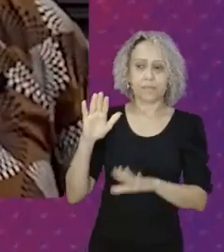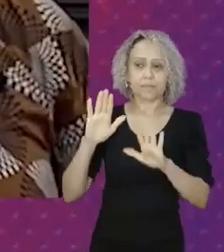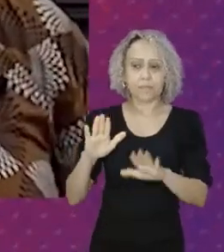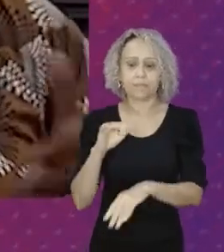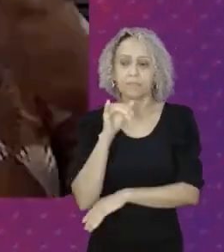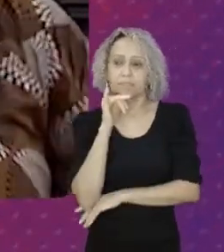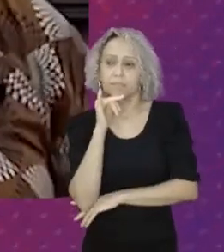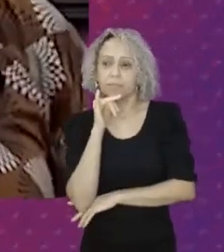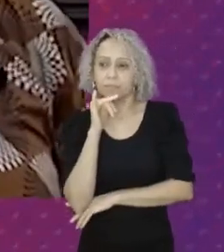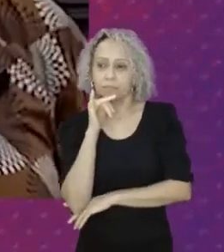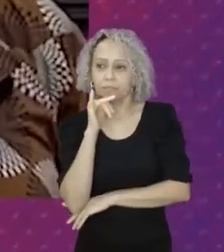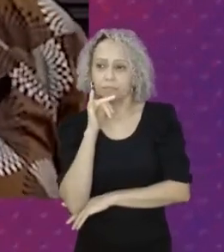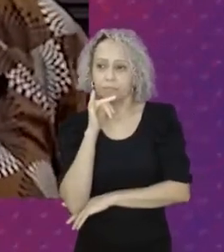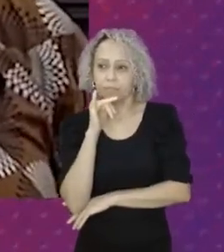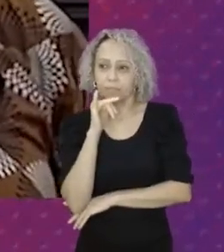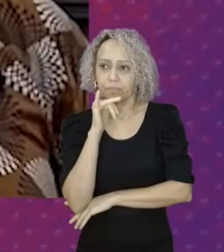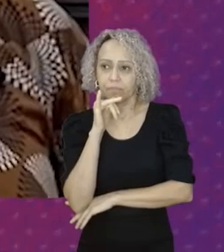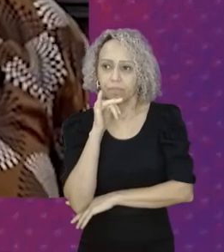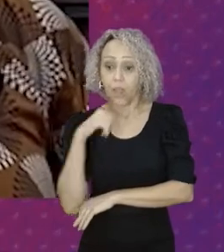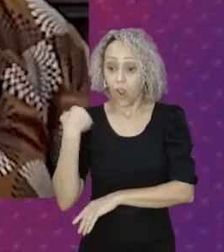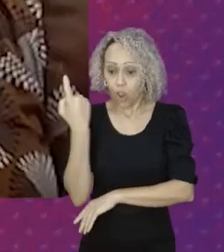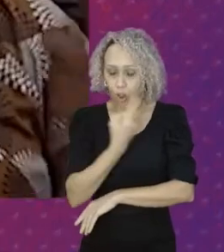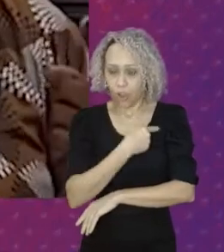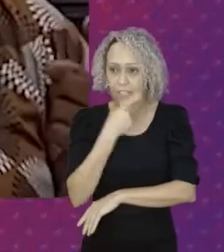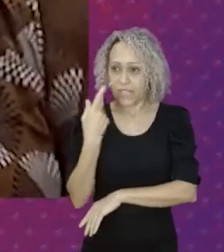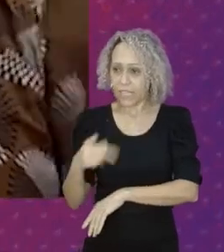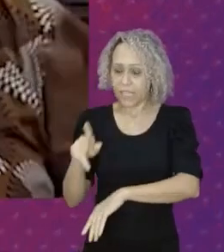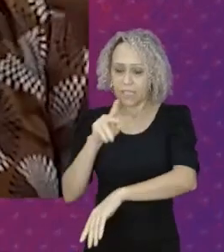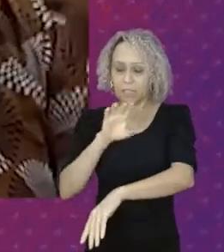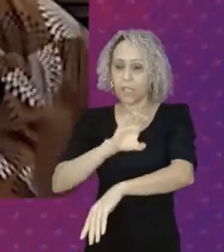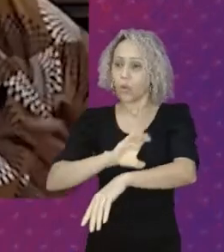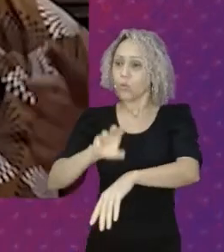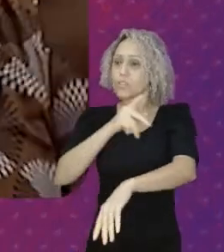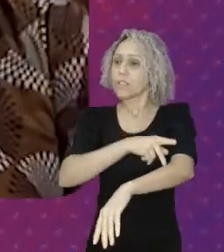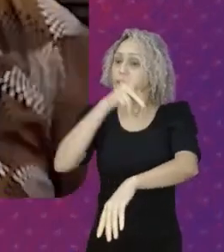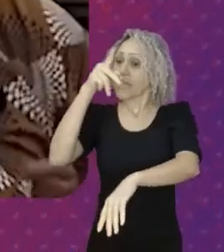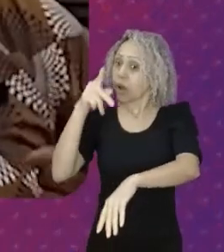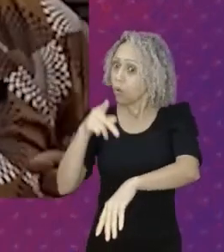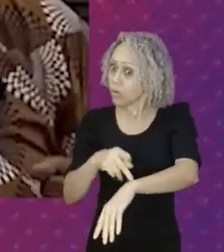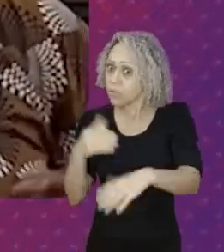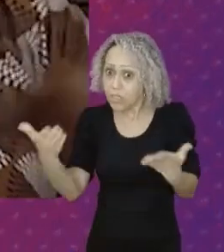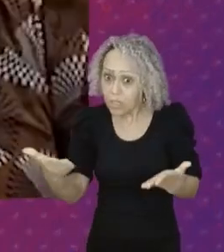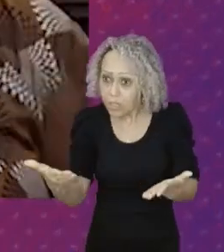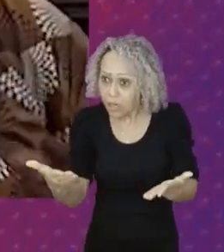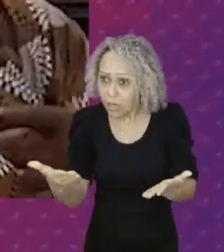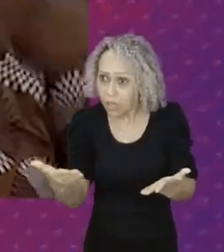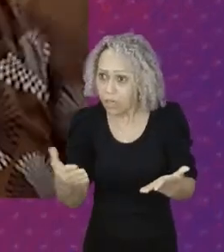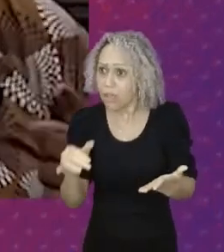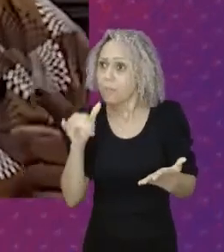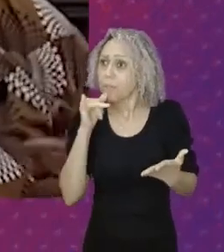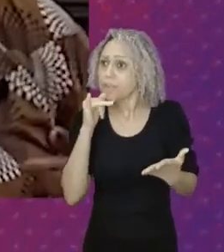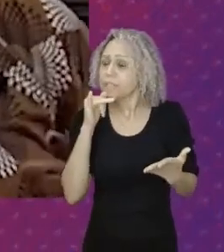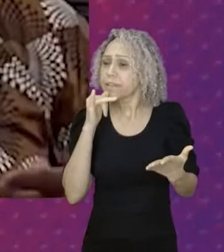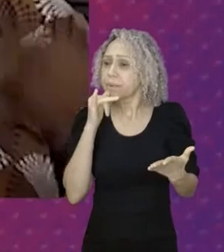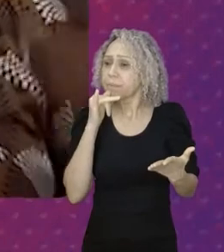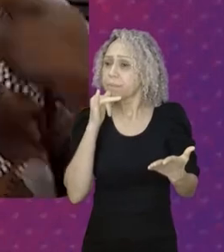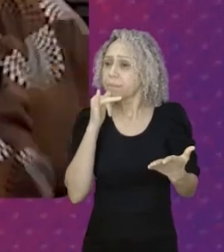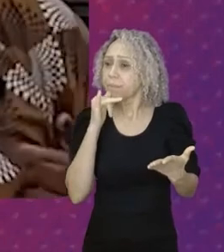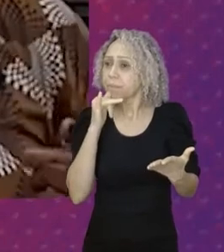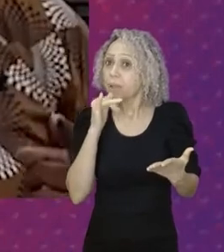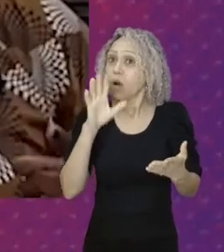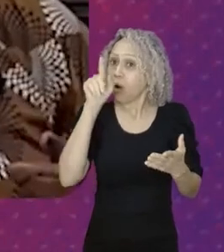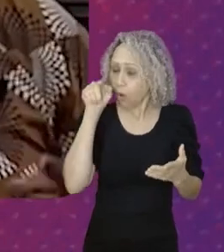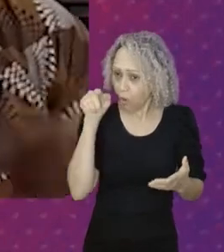casa. Aqui nós somos um curso de pedagogia. Dá para ler um livro de literatura infantil da temática racial